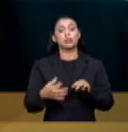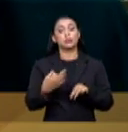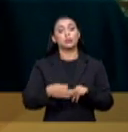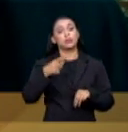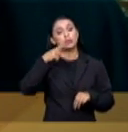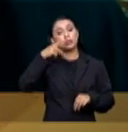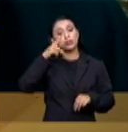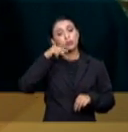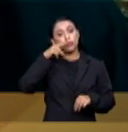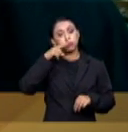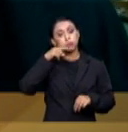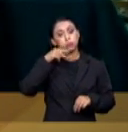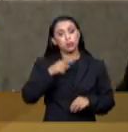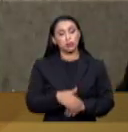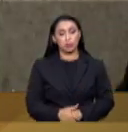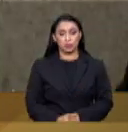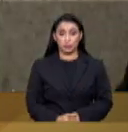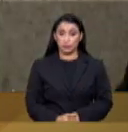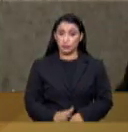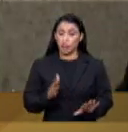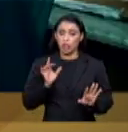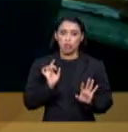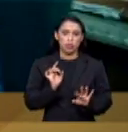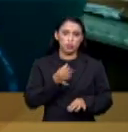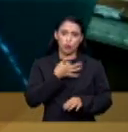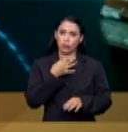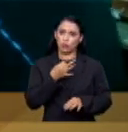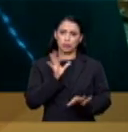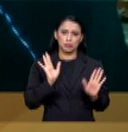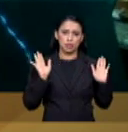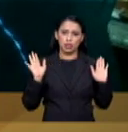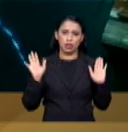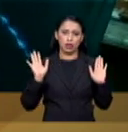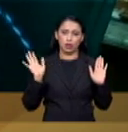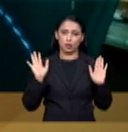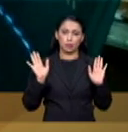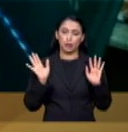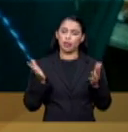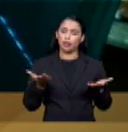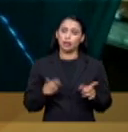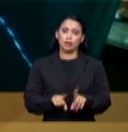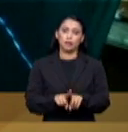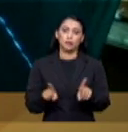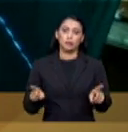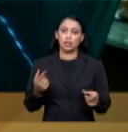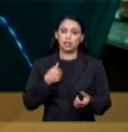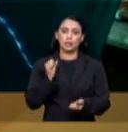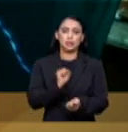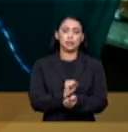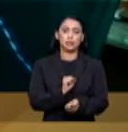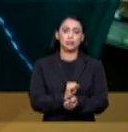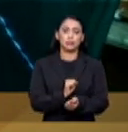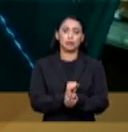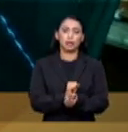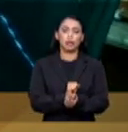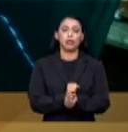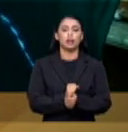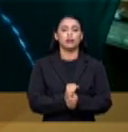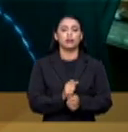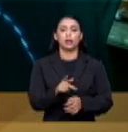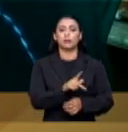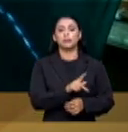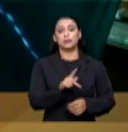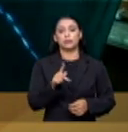Mendes. É uma ponderação apenas, mas eu ouço Vossa Excelência, que é o grande coordenador